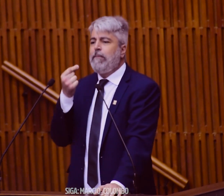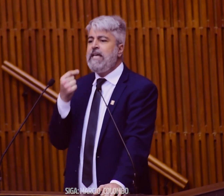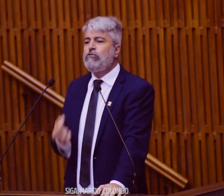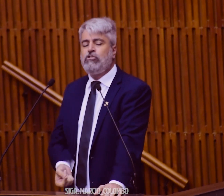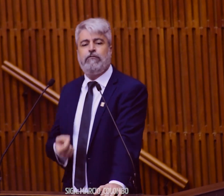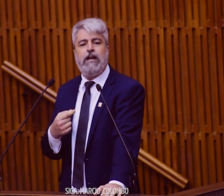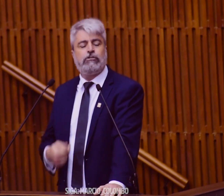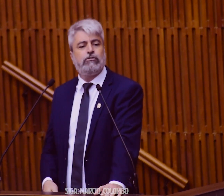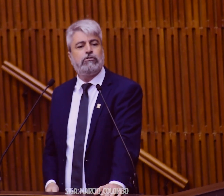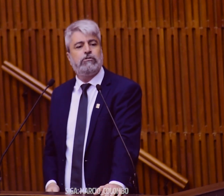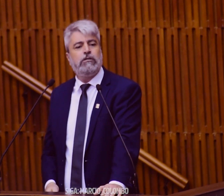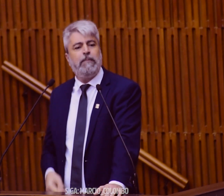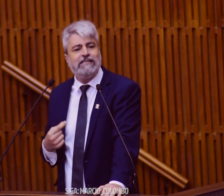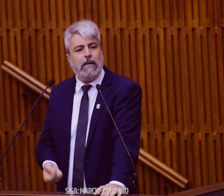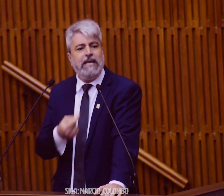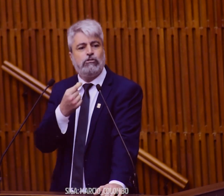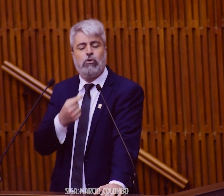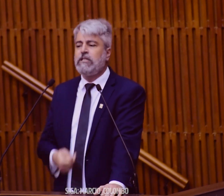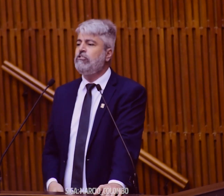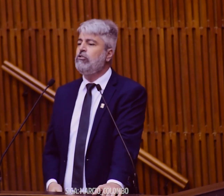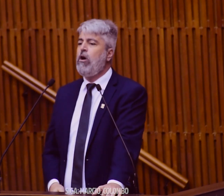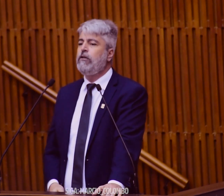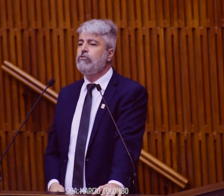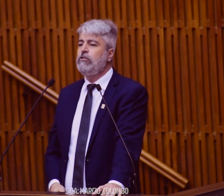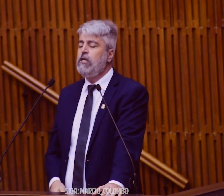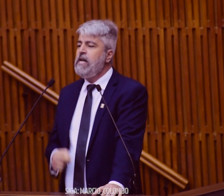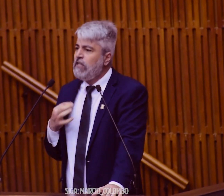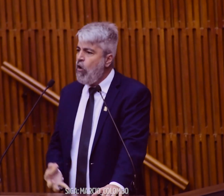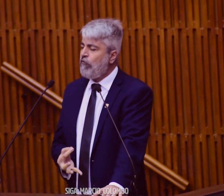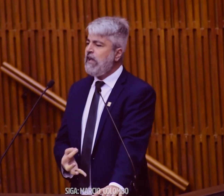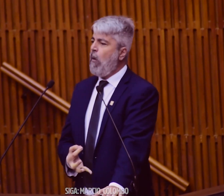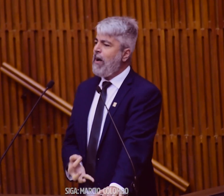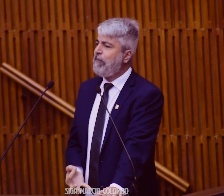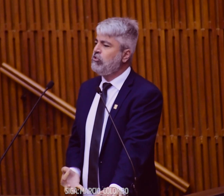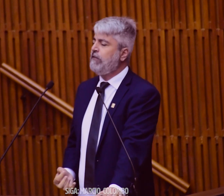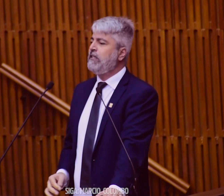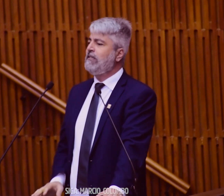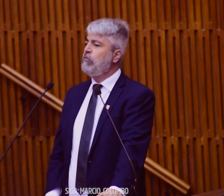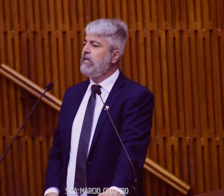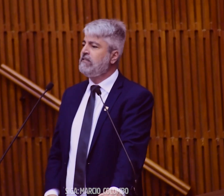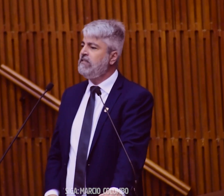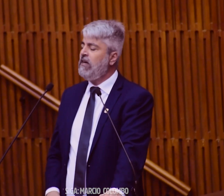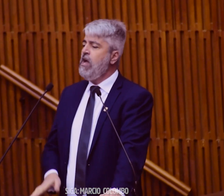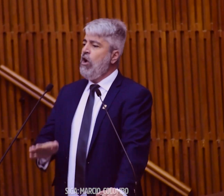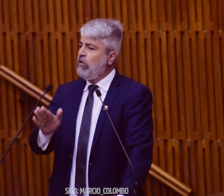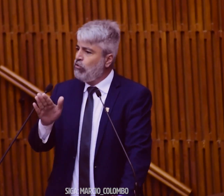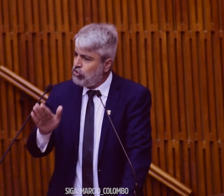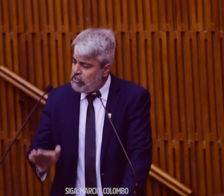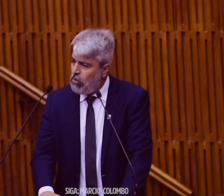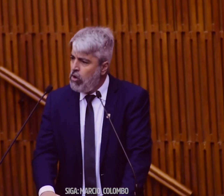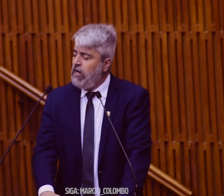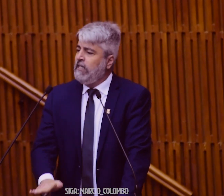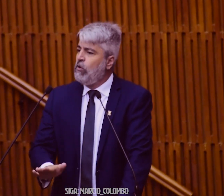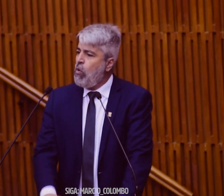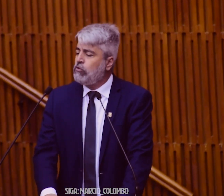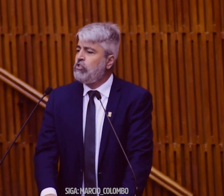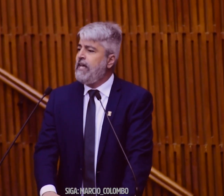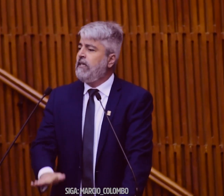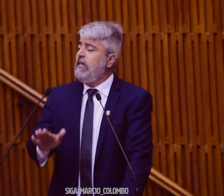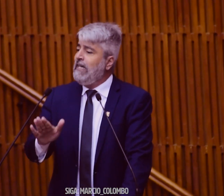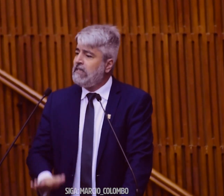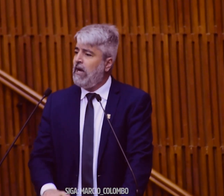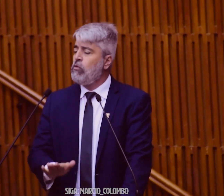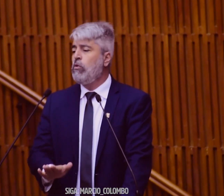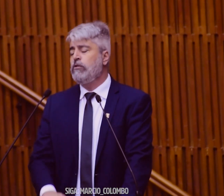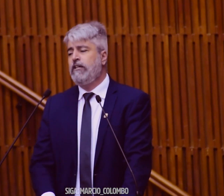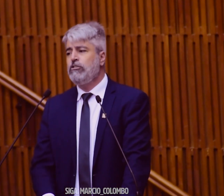de pensamentos diversos, pensamentos contraditórios. Não vem com papo de defender a democracia quando o senhor não